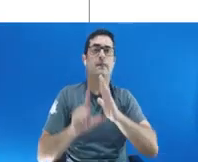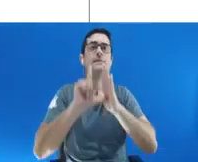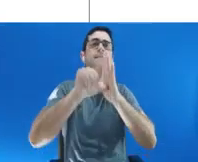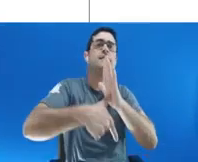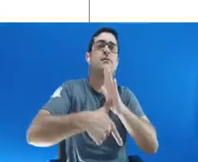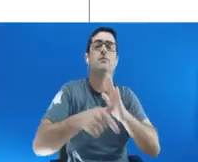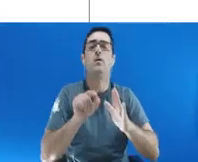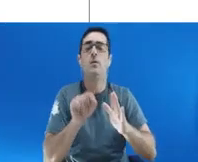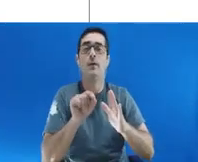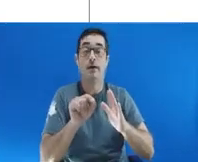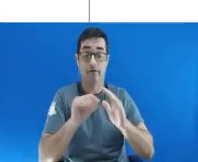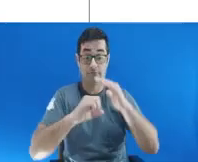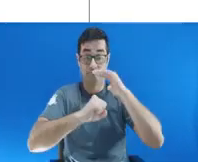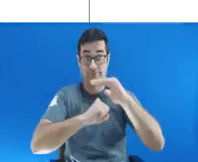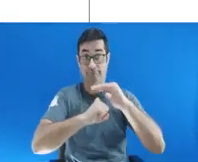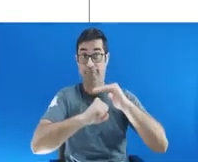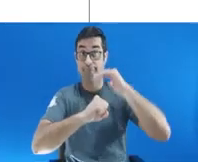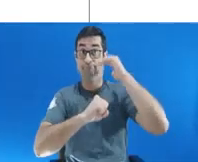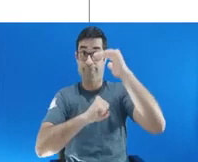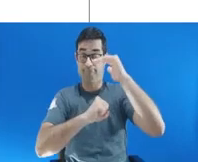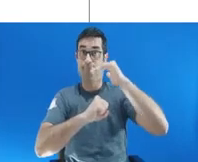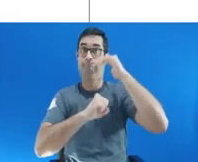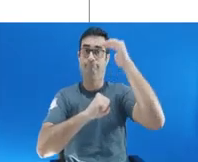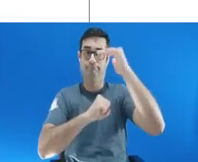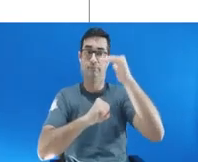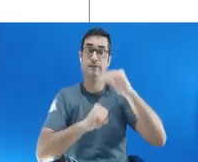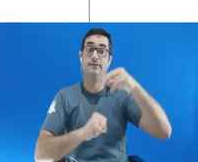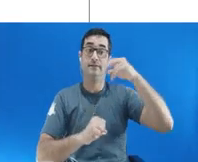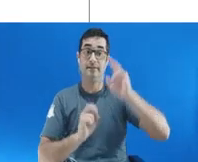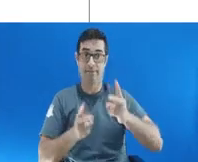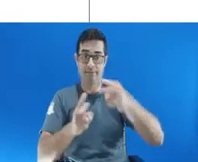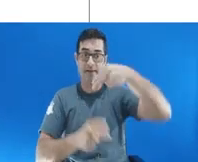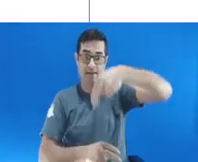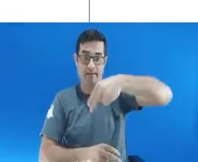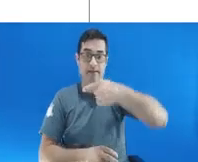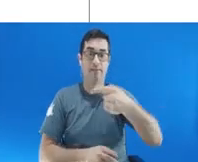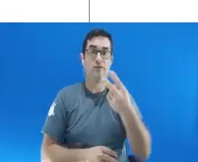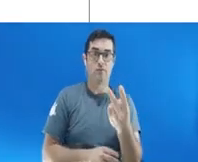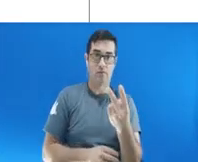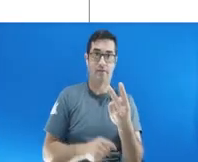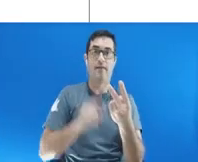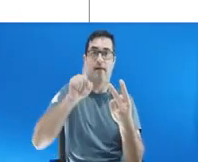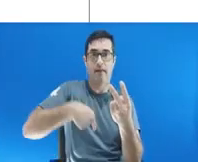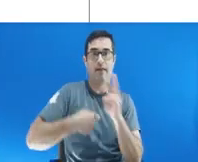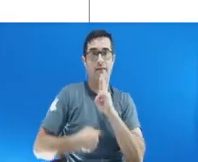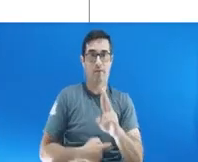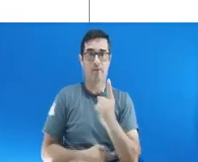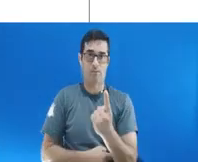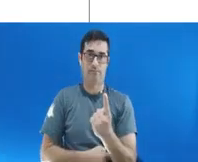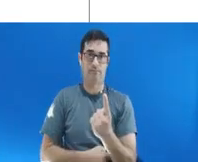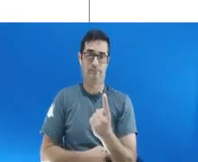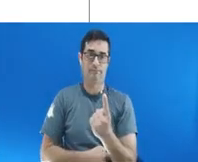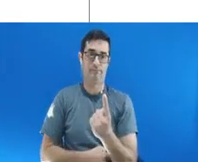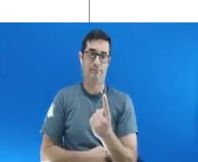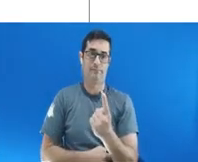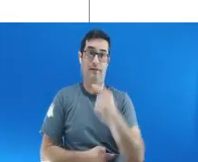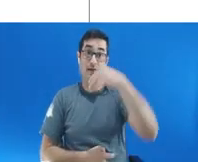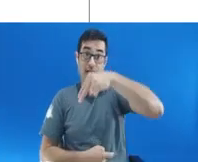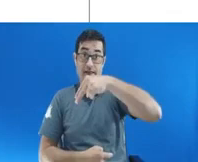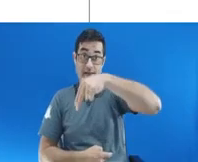tenho sempre n menos 2, que é 1. Aqui, a partir de n menos 1 já é 1. Então, eu vou somar